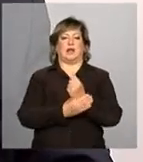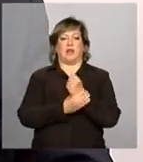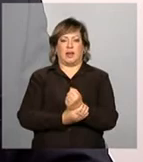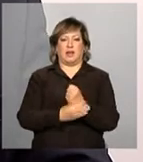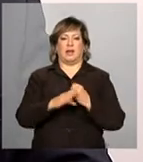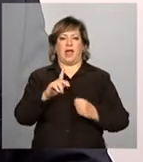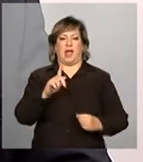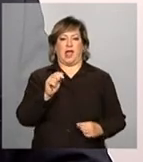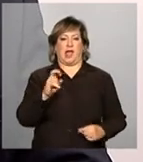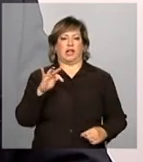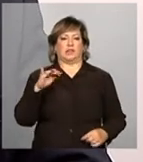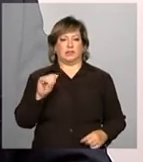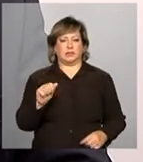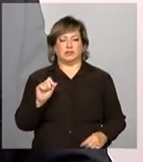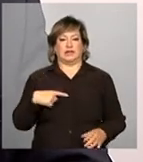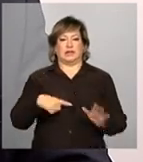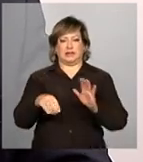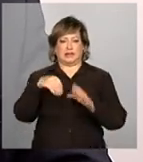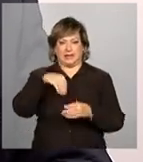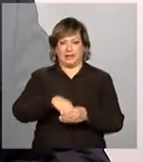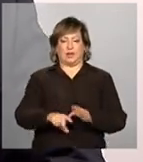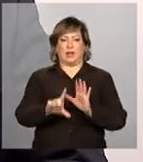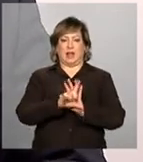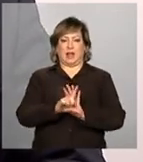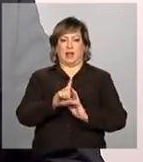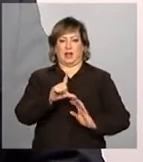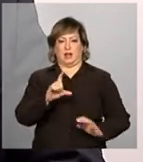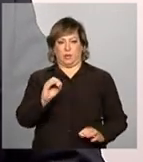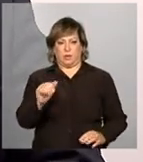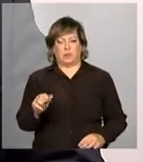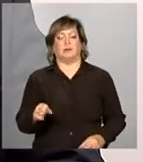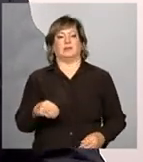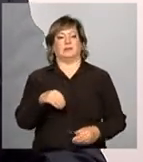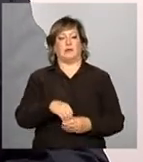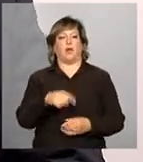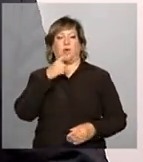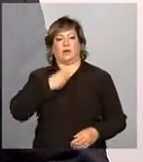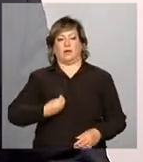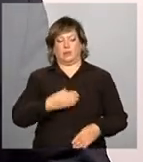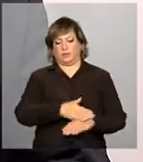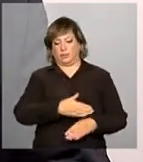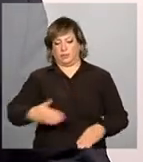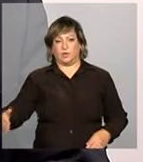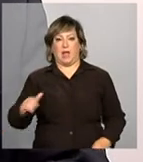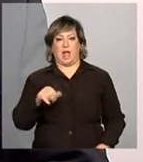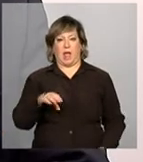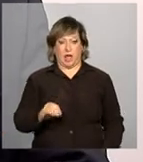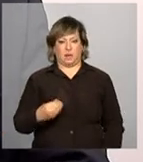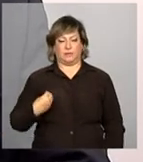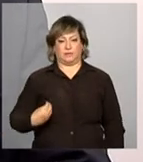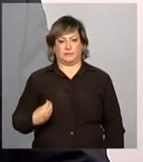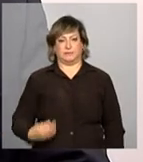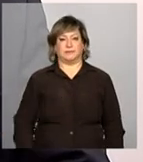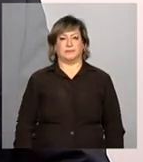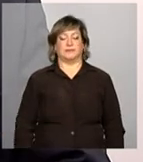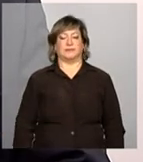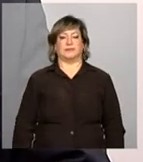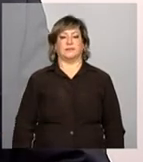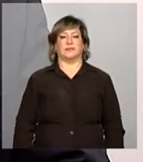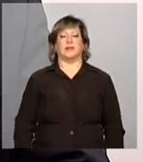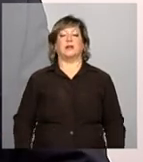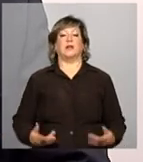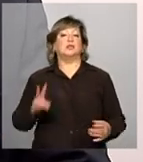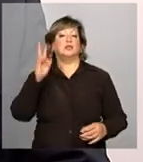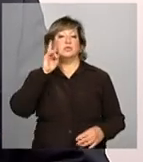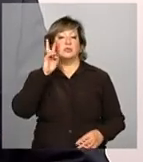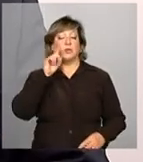para que a execução ocorra dentro do do exercício corrente né então e em relação à lei